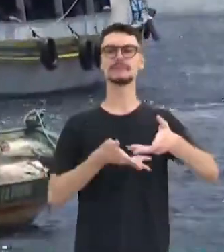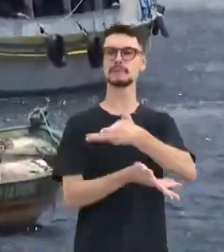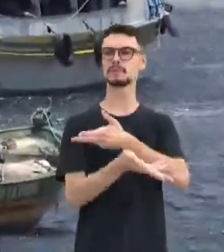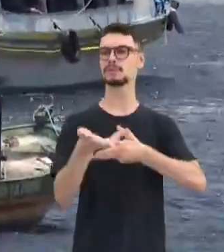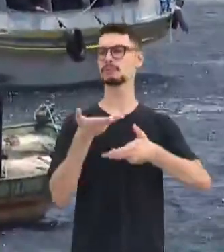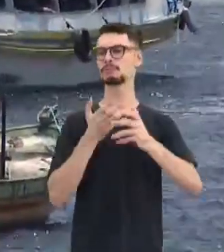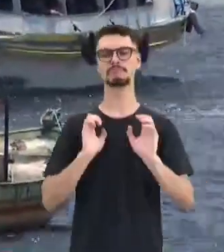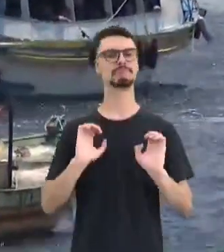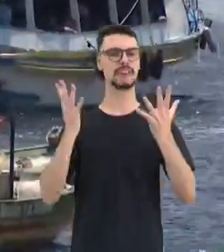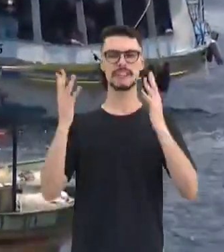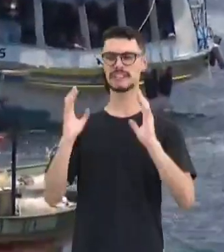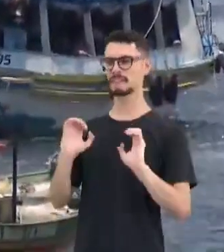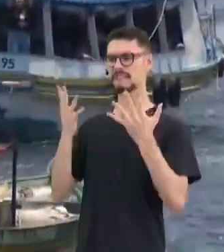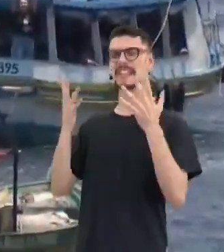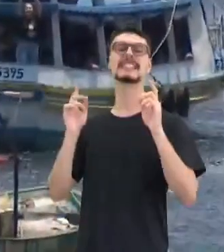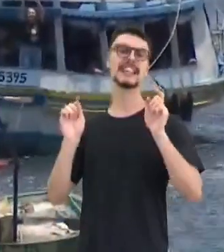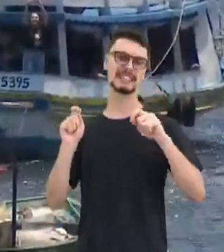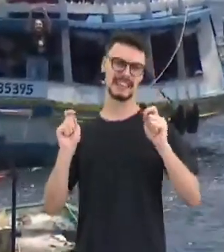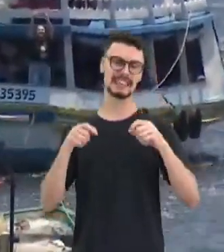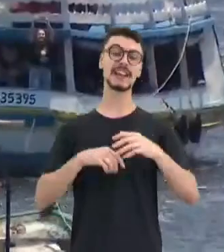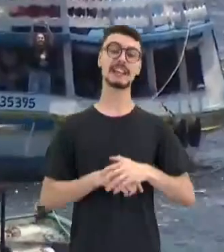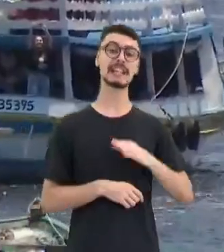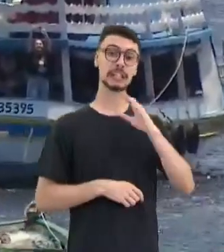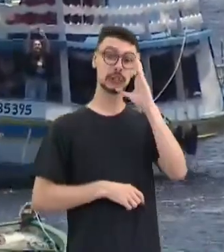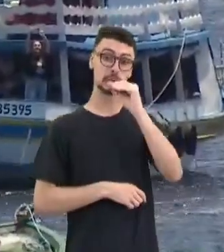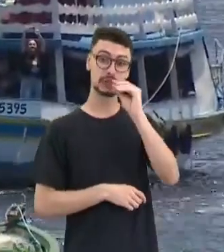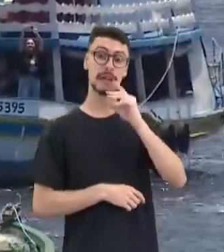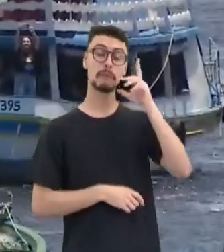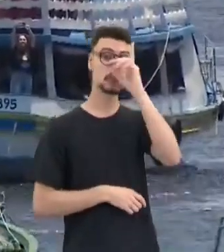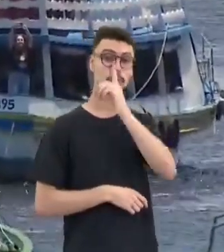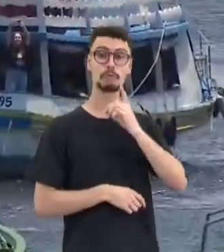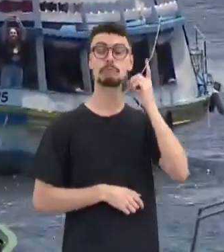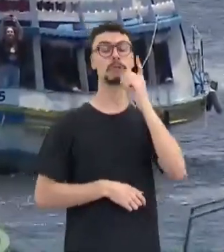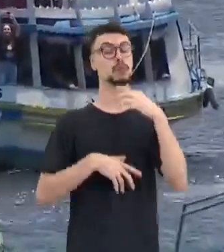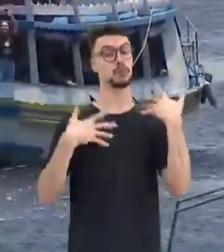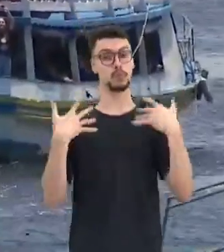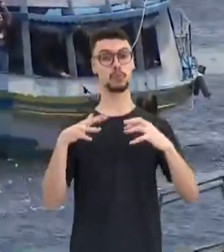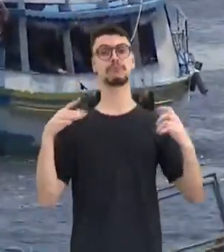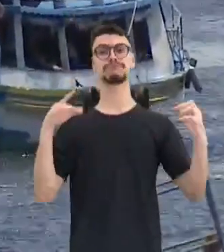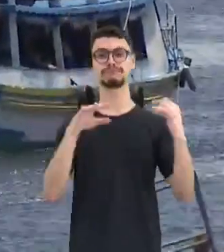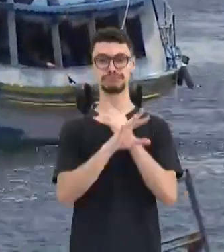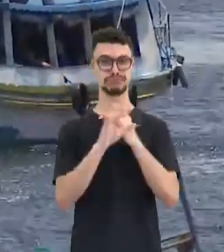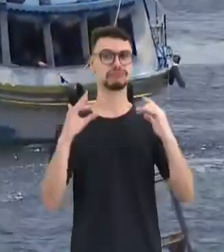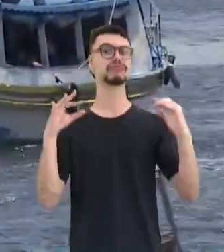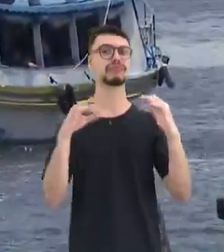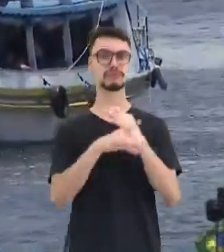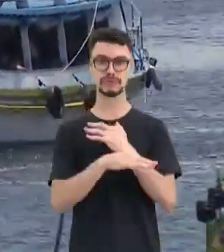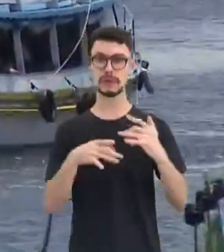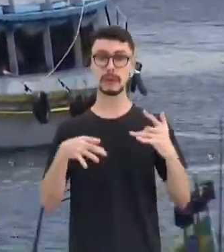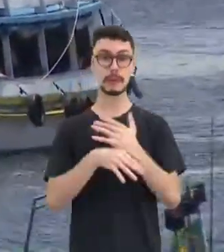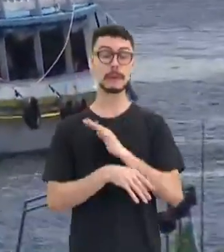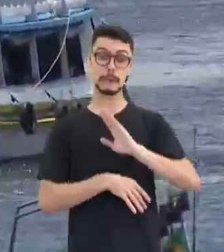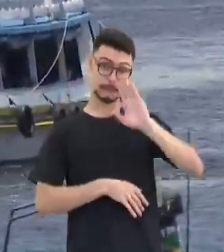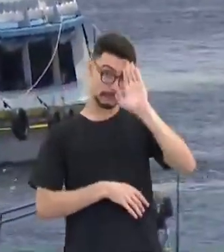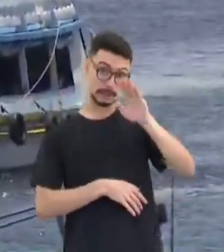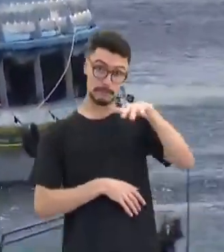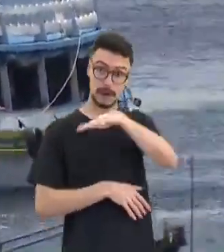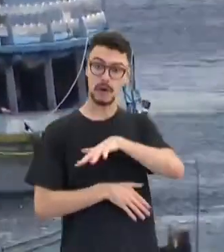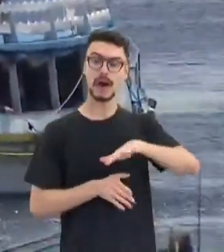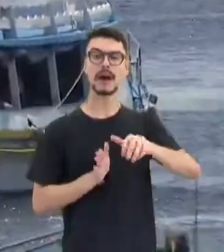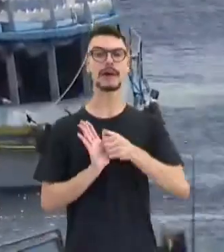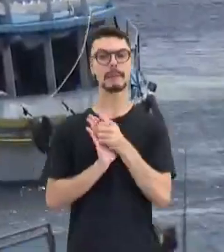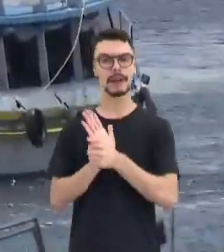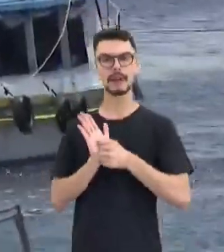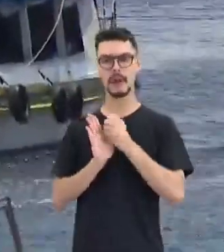né? A gente realmente viu um final de semana bem movimentado aqui no litoral paranaense, principalmente aqui na cidade de Paranaguá. Né,